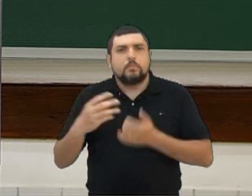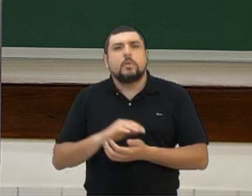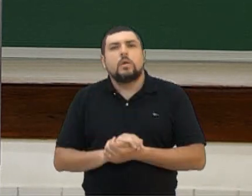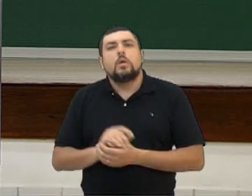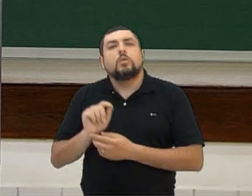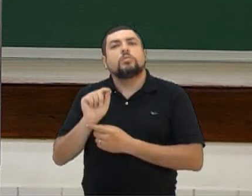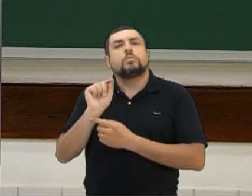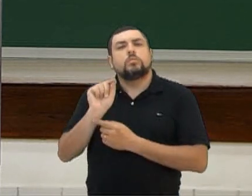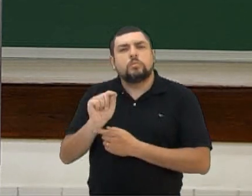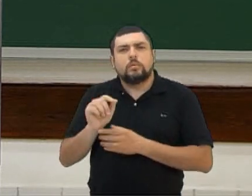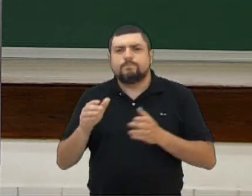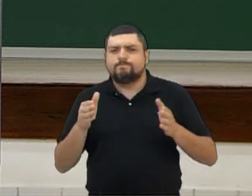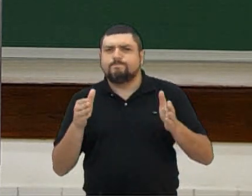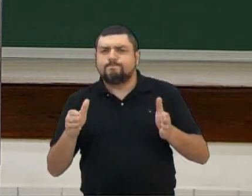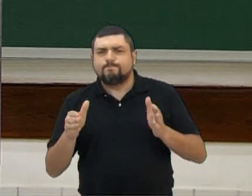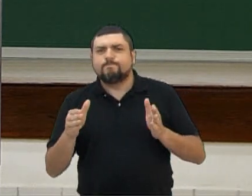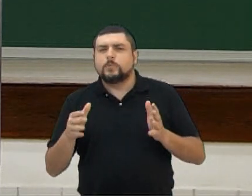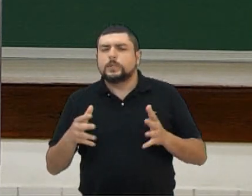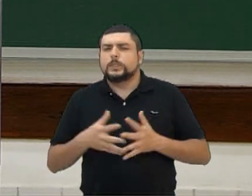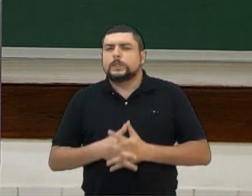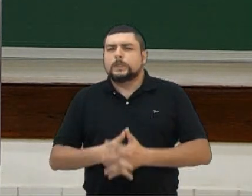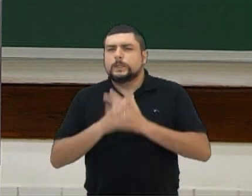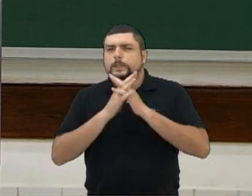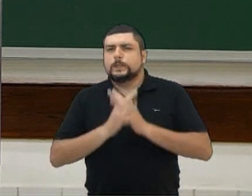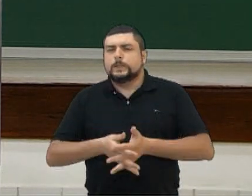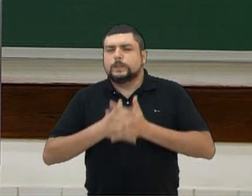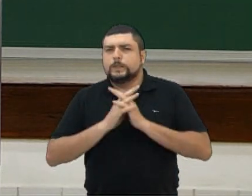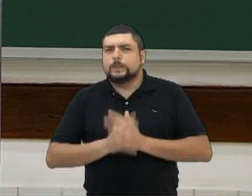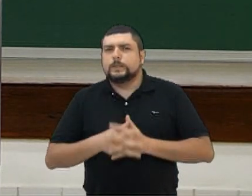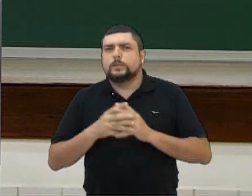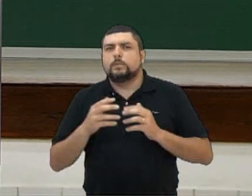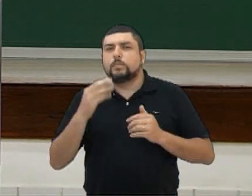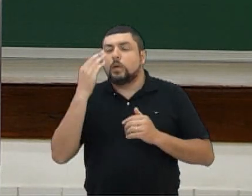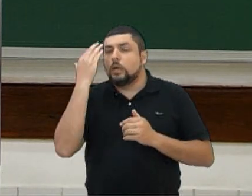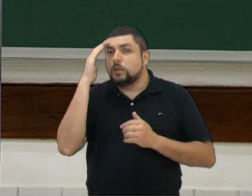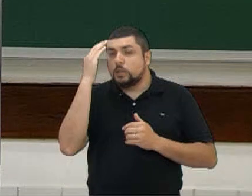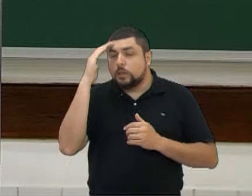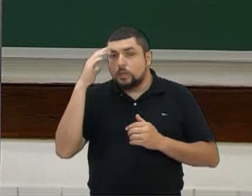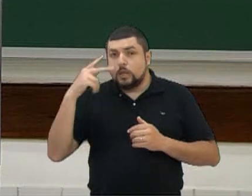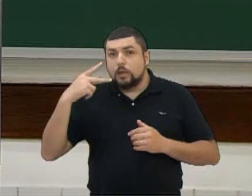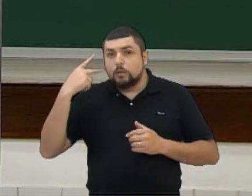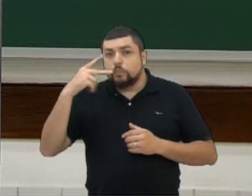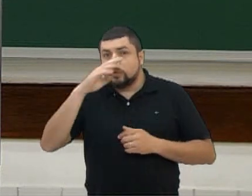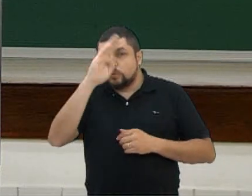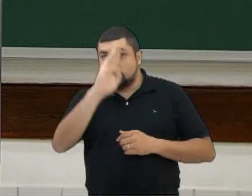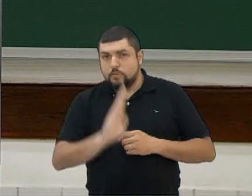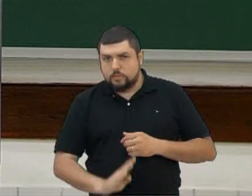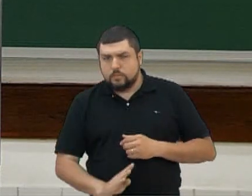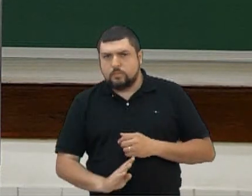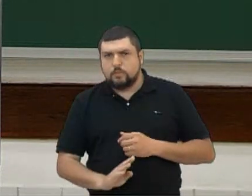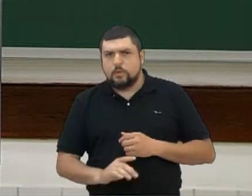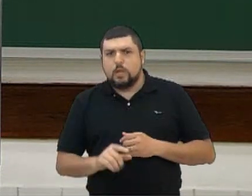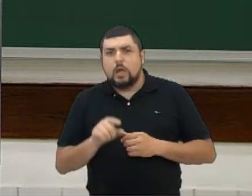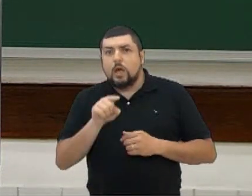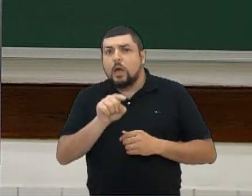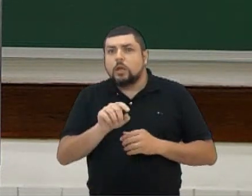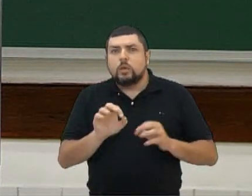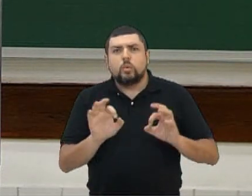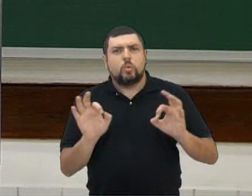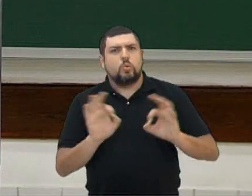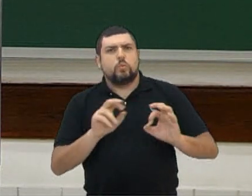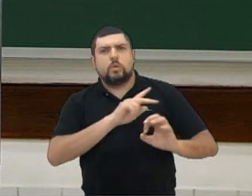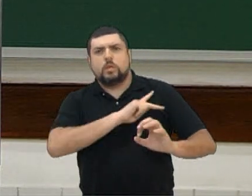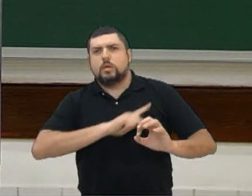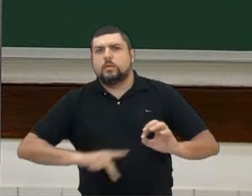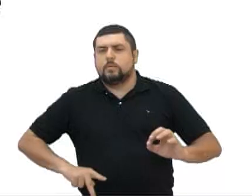um período bastante significativo para entender a política brasileira, porque é um período de tensão em que a gente não vai ter um presidente da República.